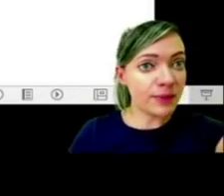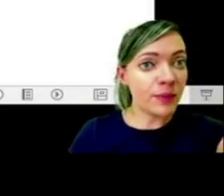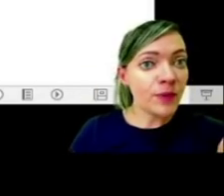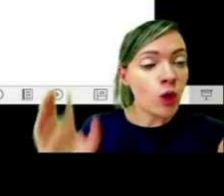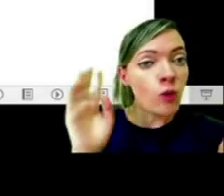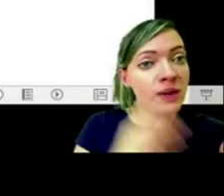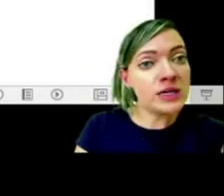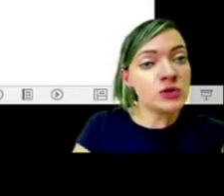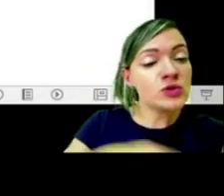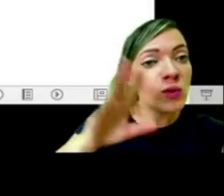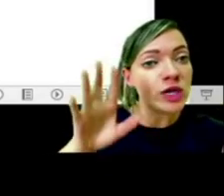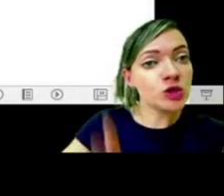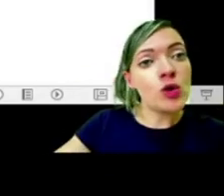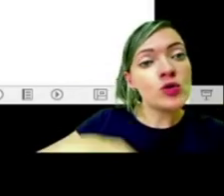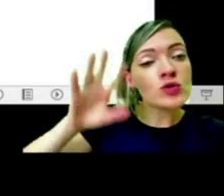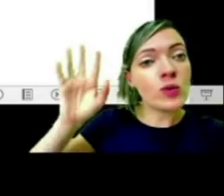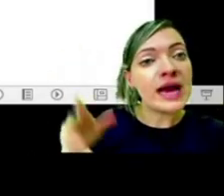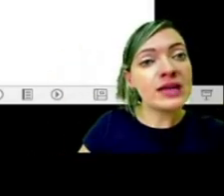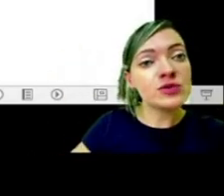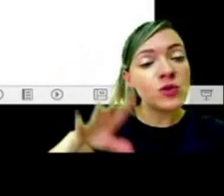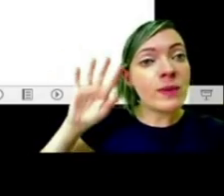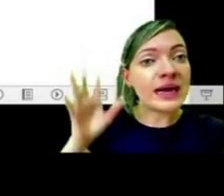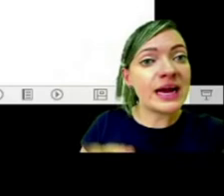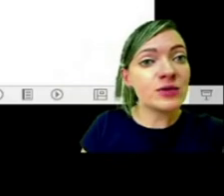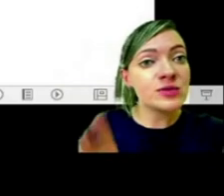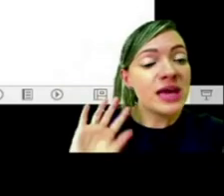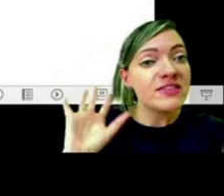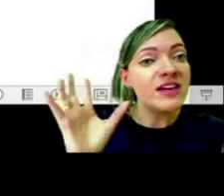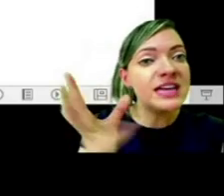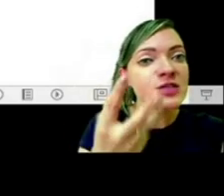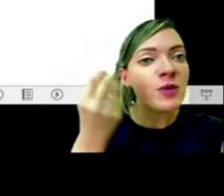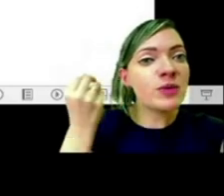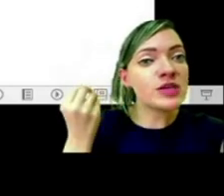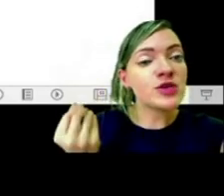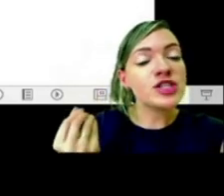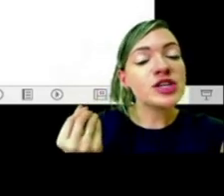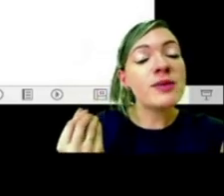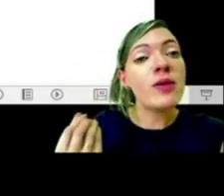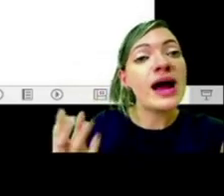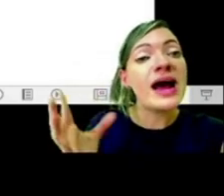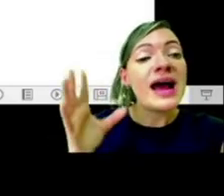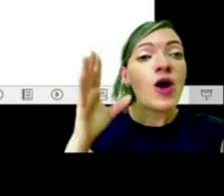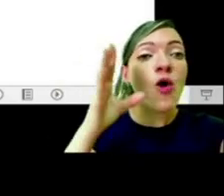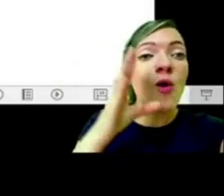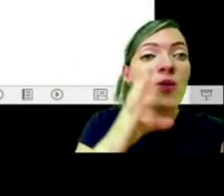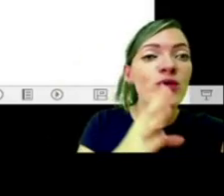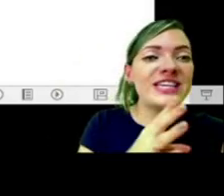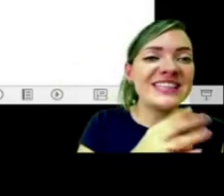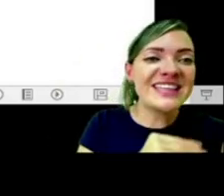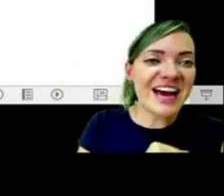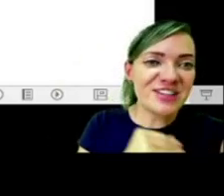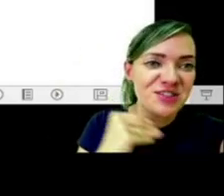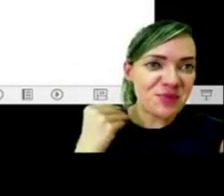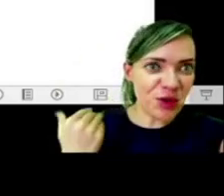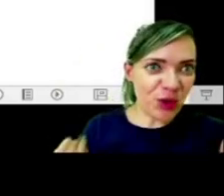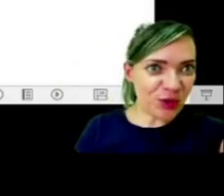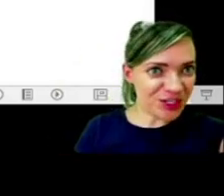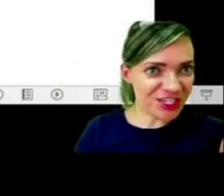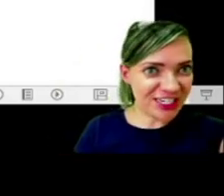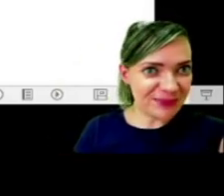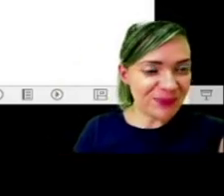por exemplo, humanos com cachorros, com gatos, com macacos, várias populações chamam a